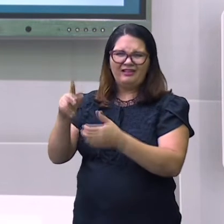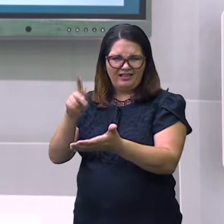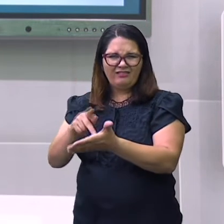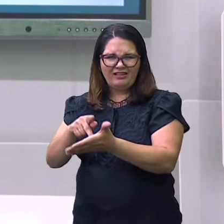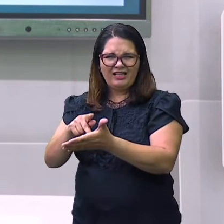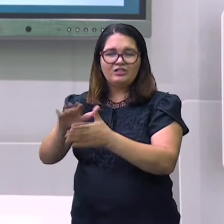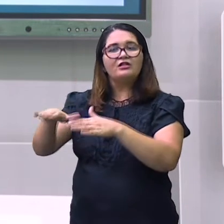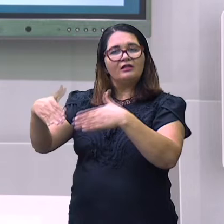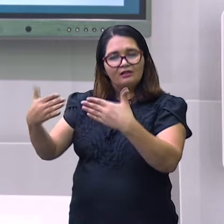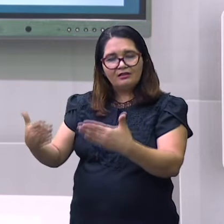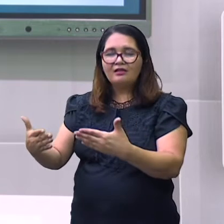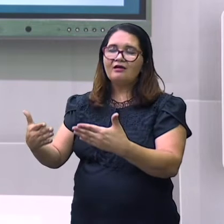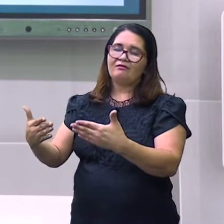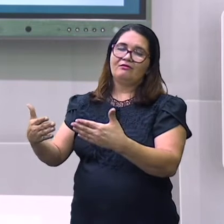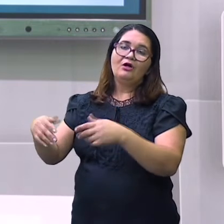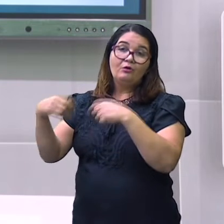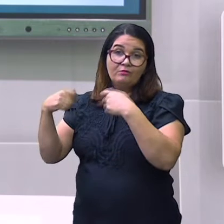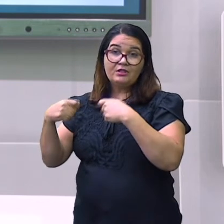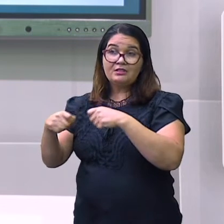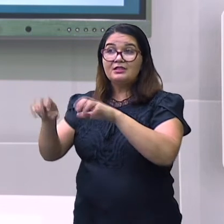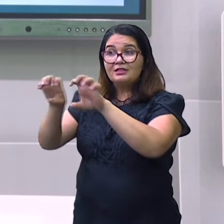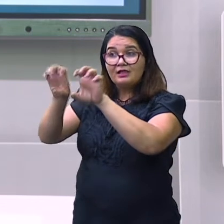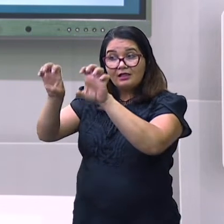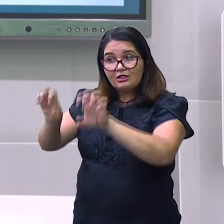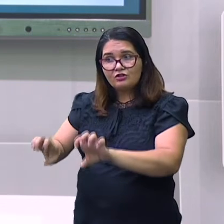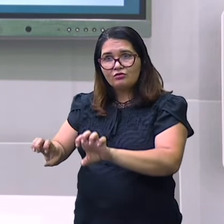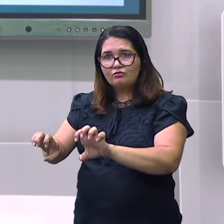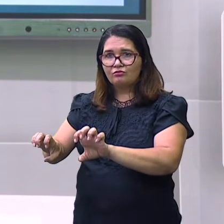estrutura de